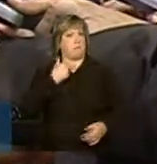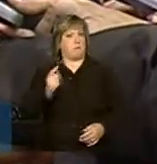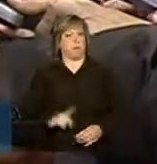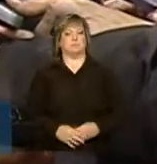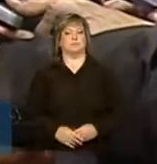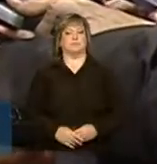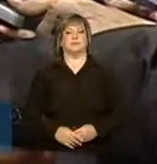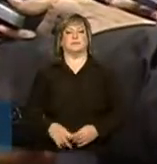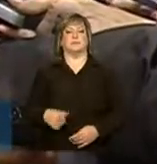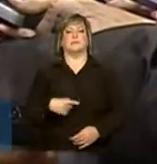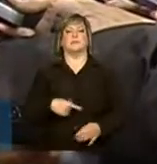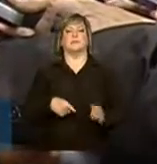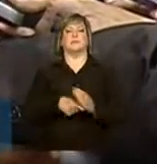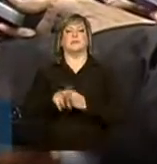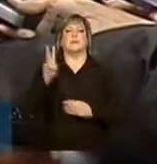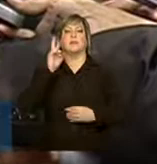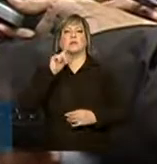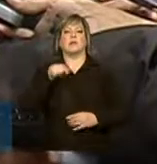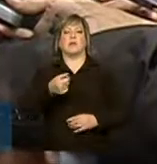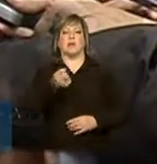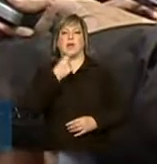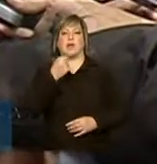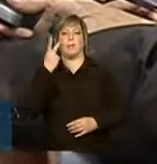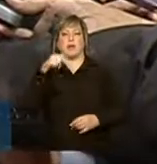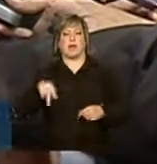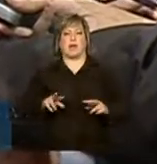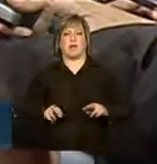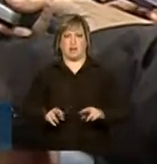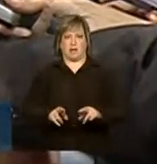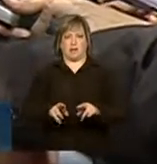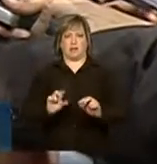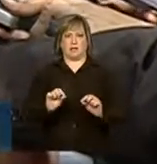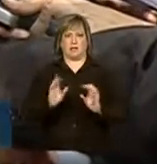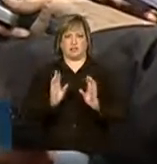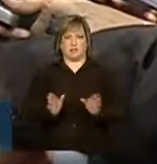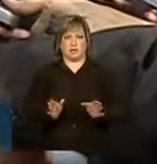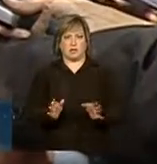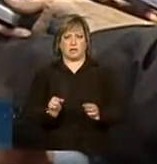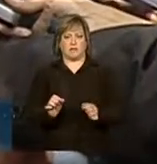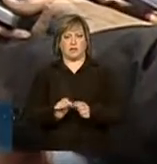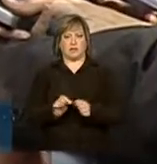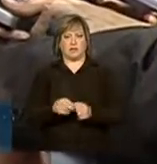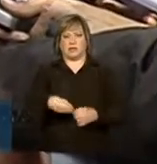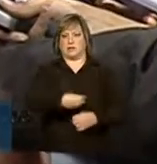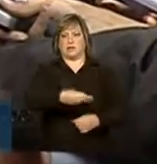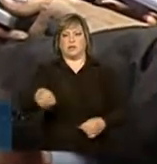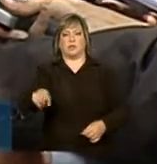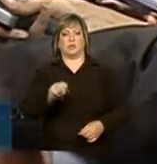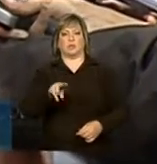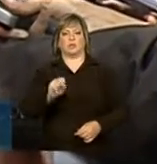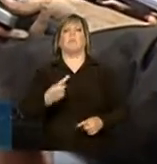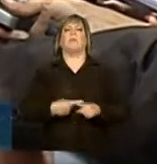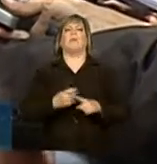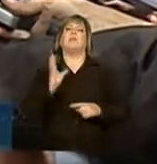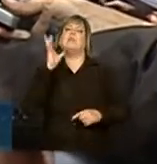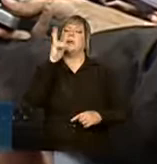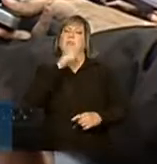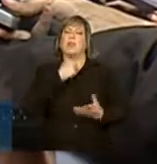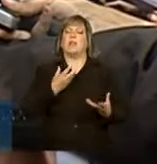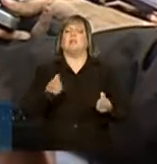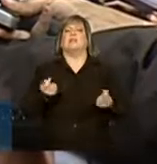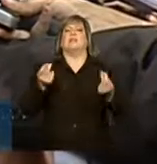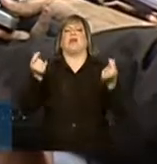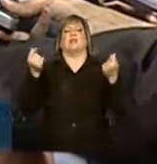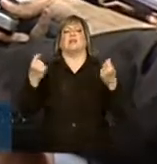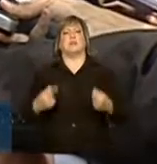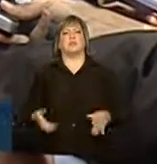você tem que 2011 esses medicamentos para câncer já eram distribuídos pelo SUS, né? Por que demorou tanto tempo para chegar aos planos